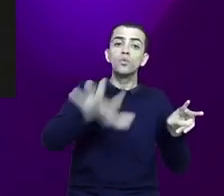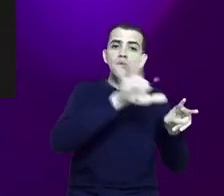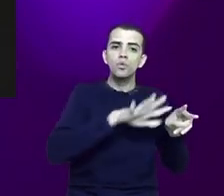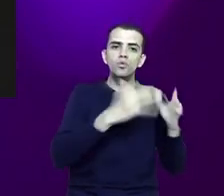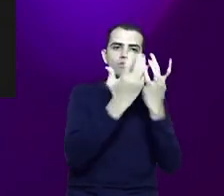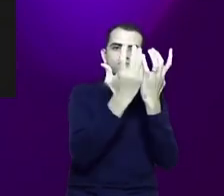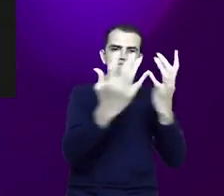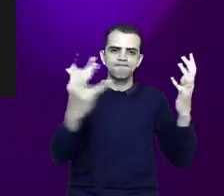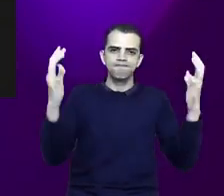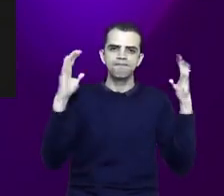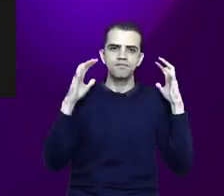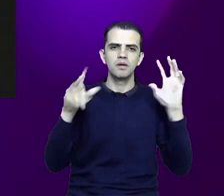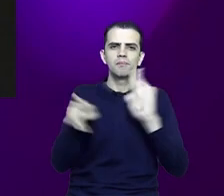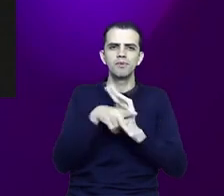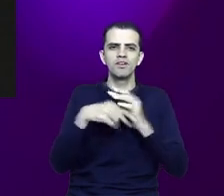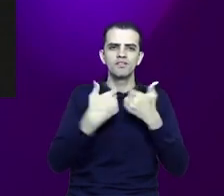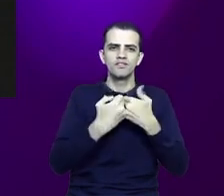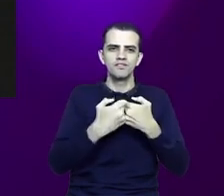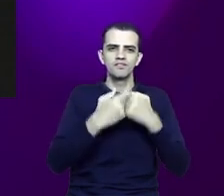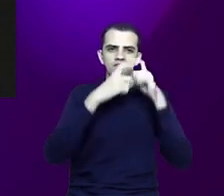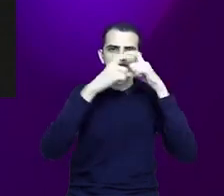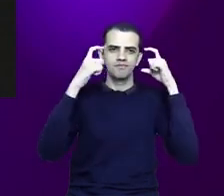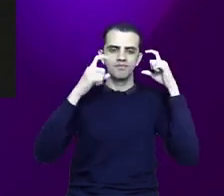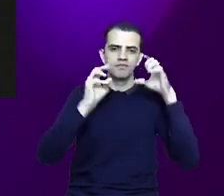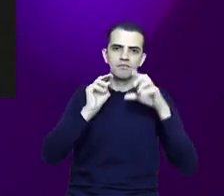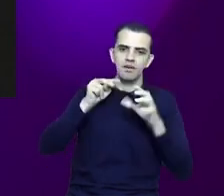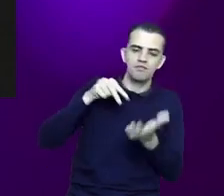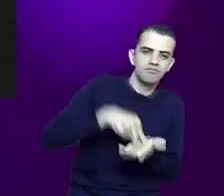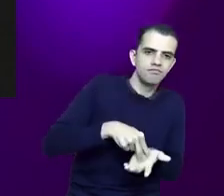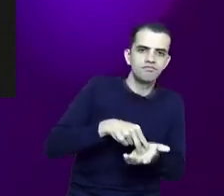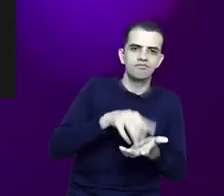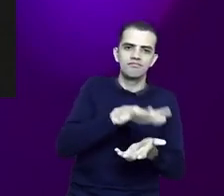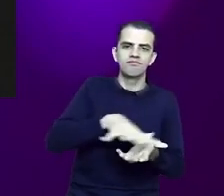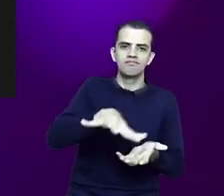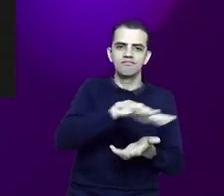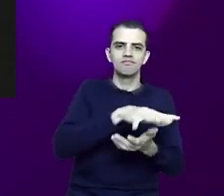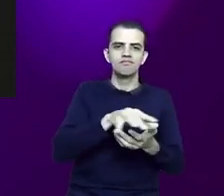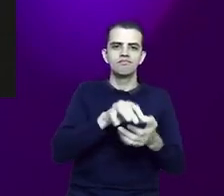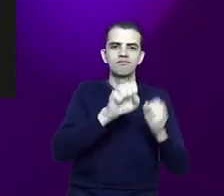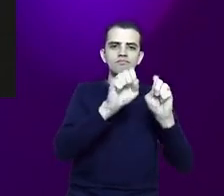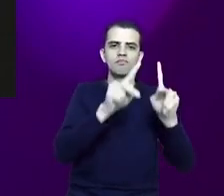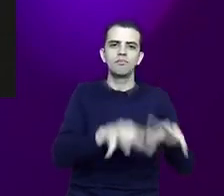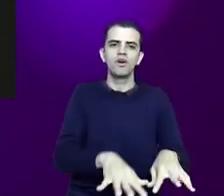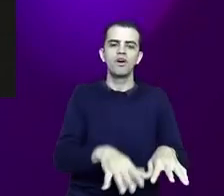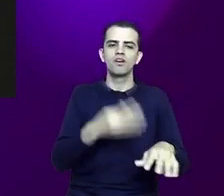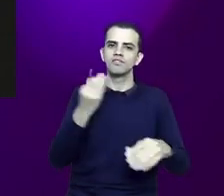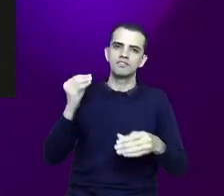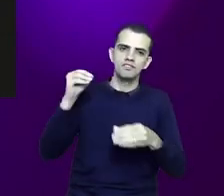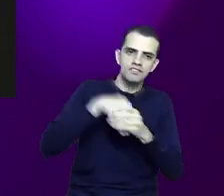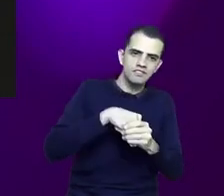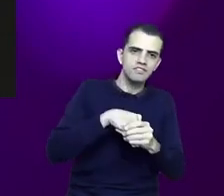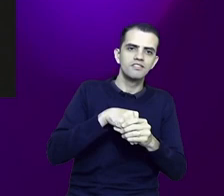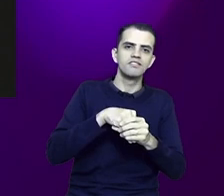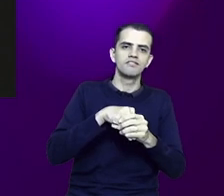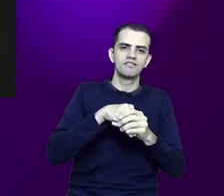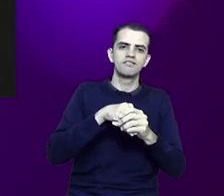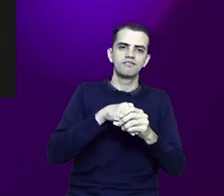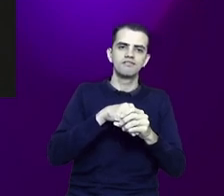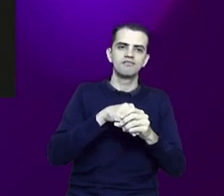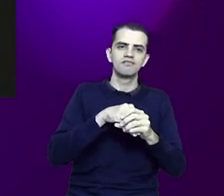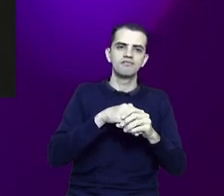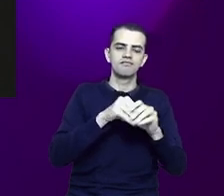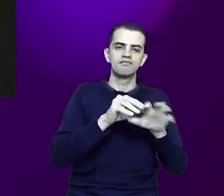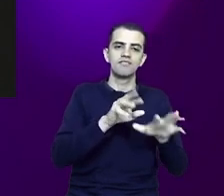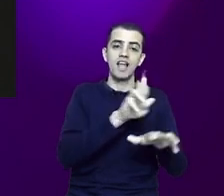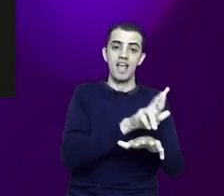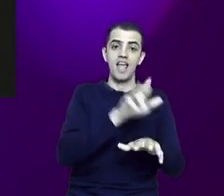aquele ambiente de videogame, onde você está totalmente imerso, e esse é um exemplo de um software de realidade virtual, da Osso VR. E a realidade